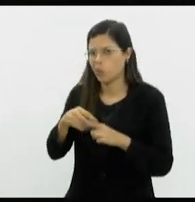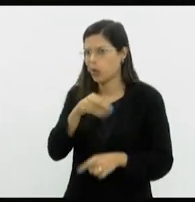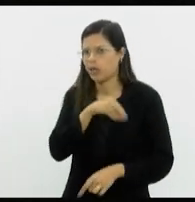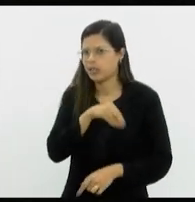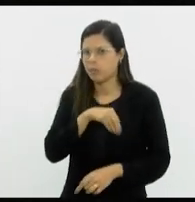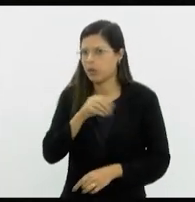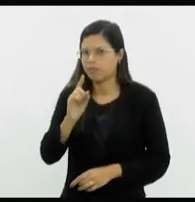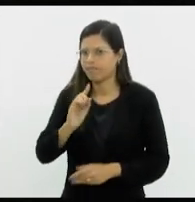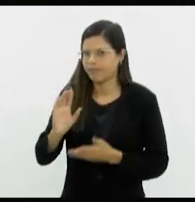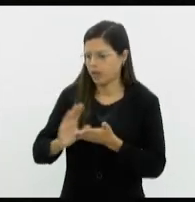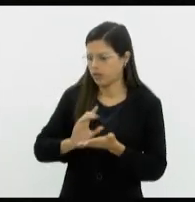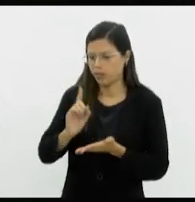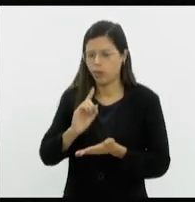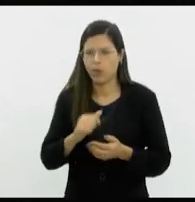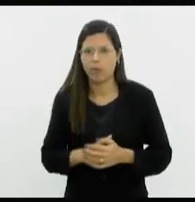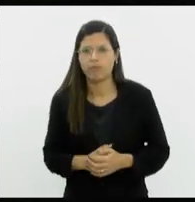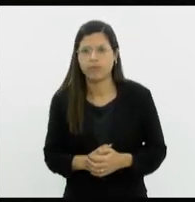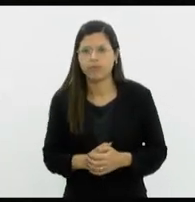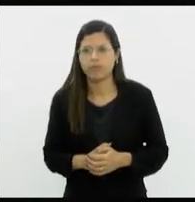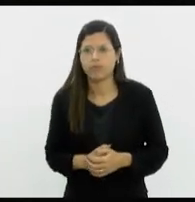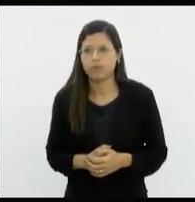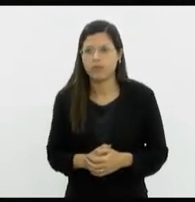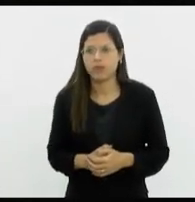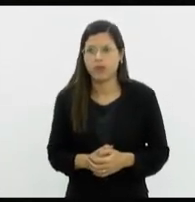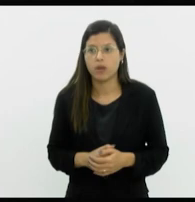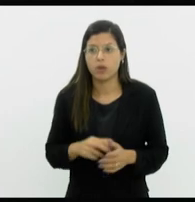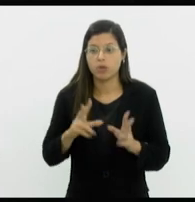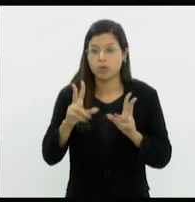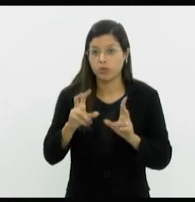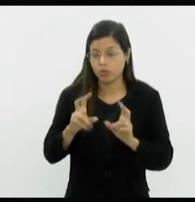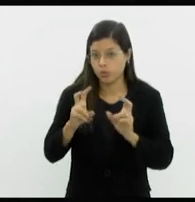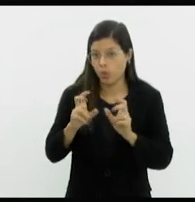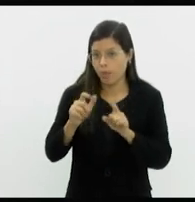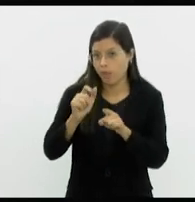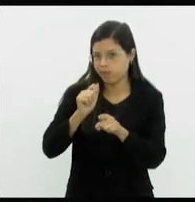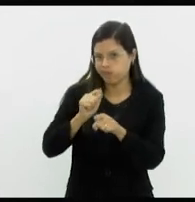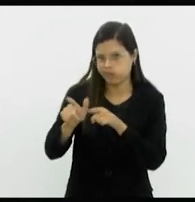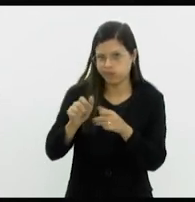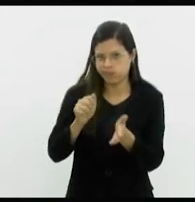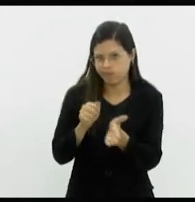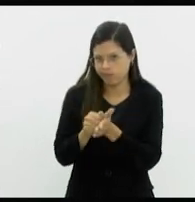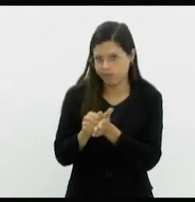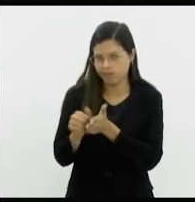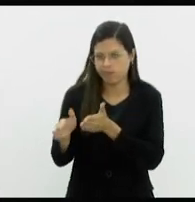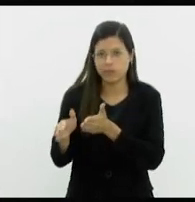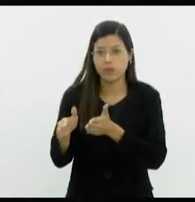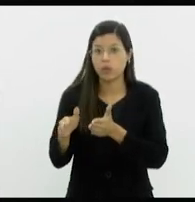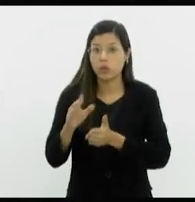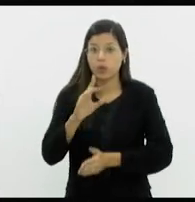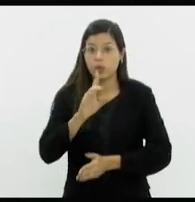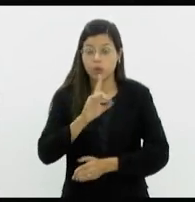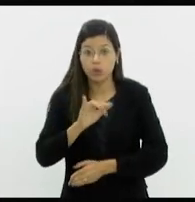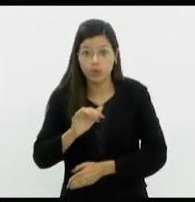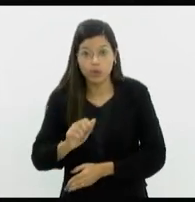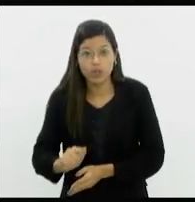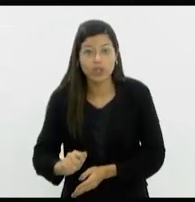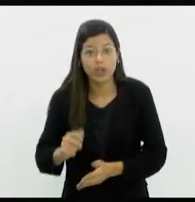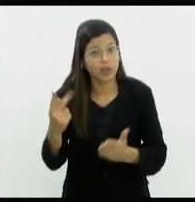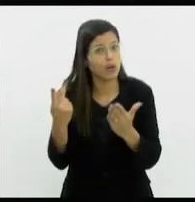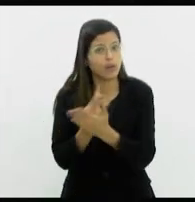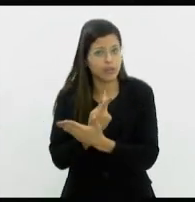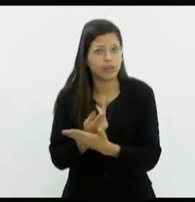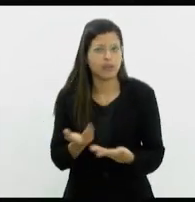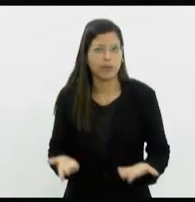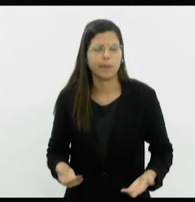receberam, da sua exoneração no dia que foram demitidos.